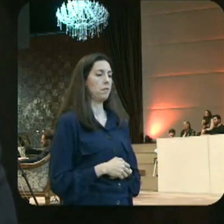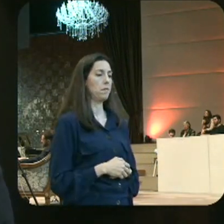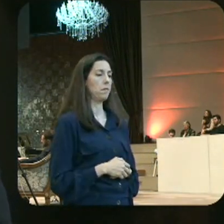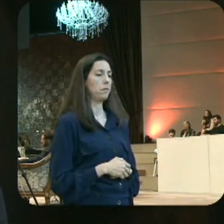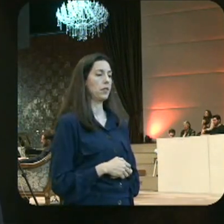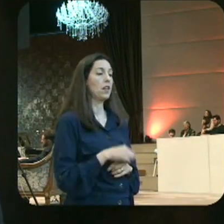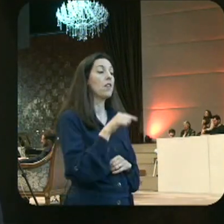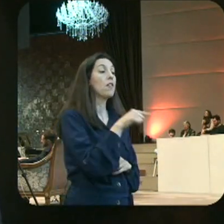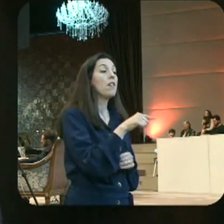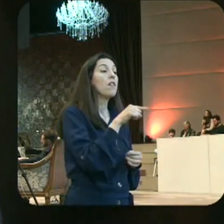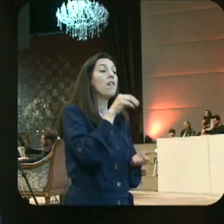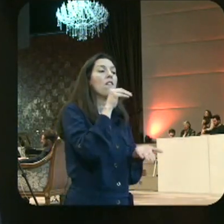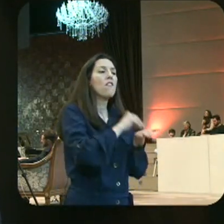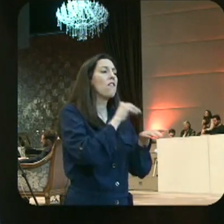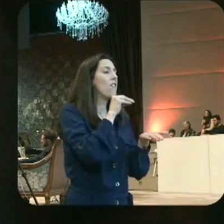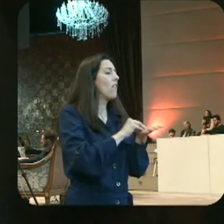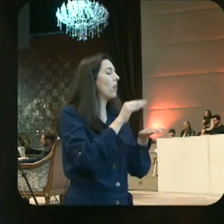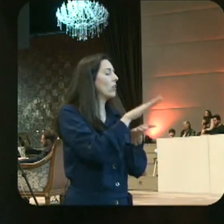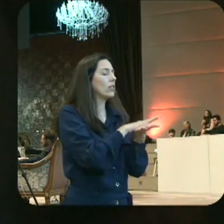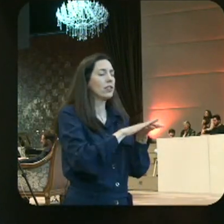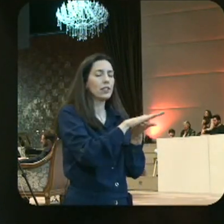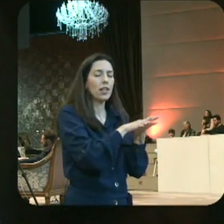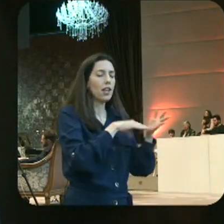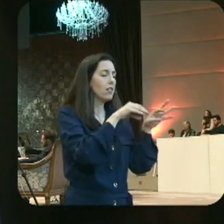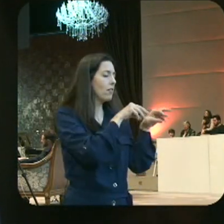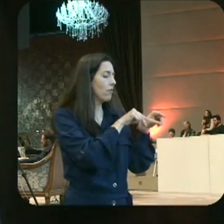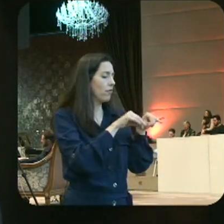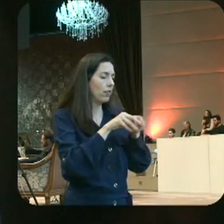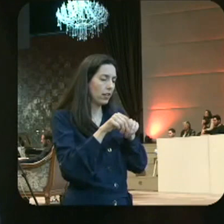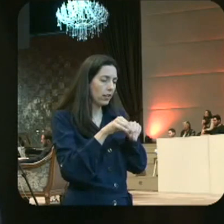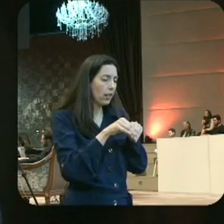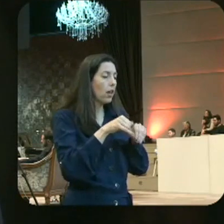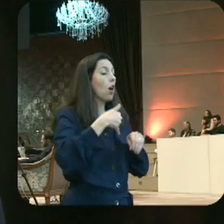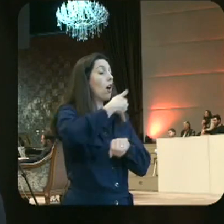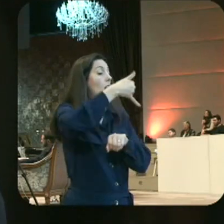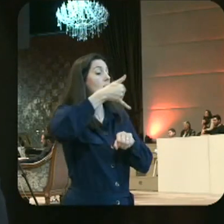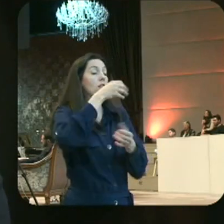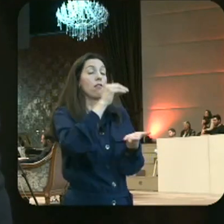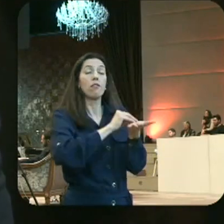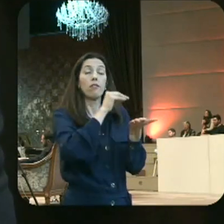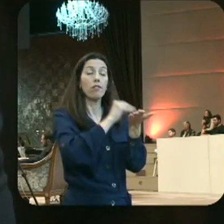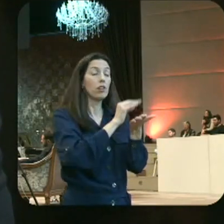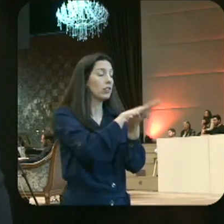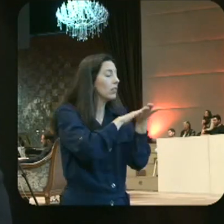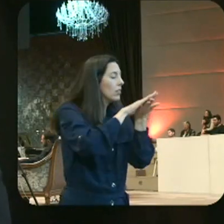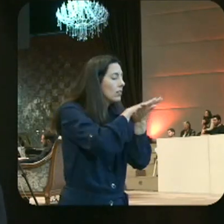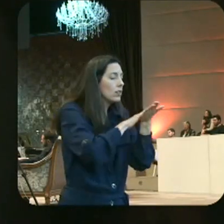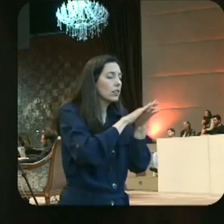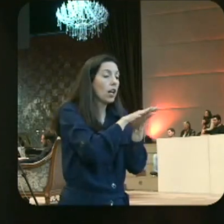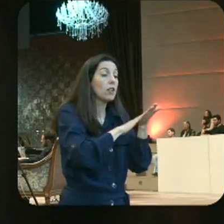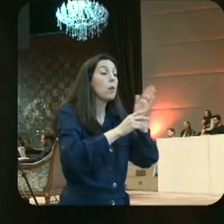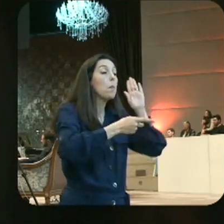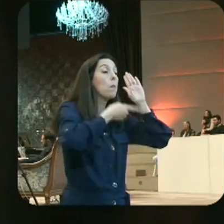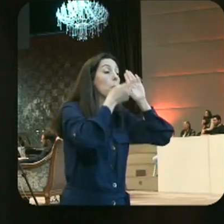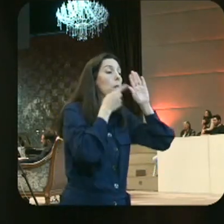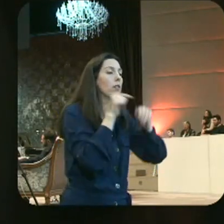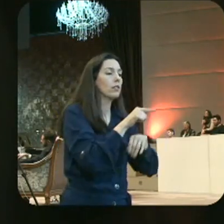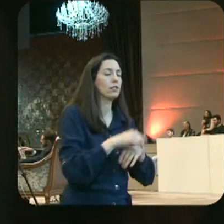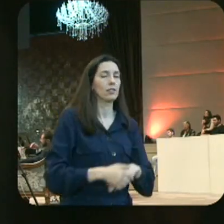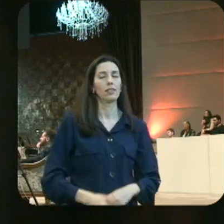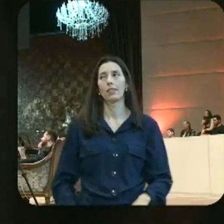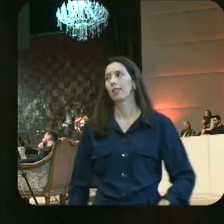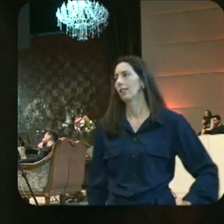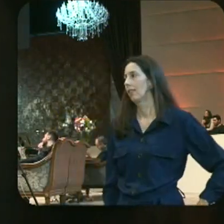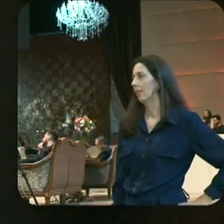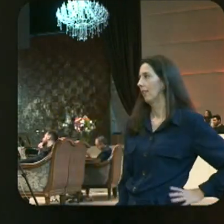e não vai faltar farinha e nem azeite na botija. Quando eu li esse texto, eu disse